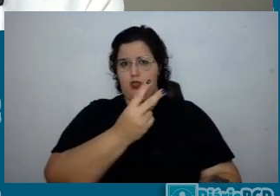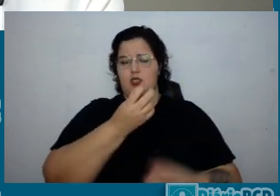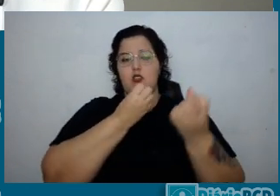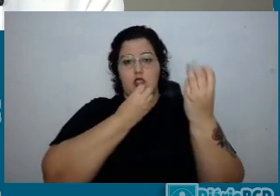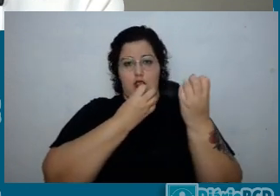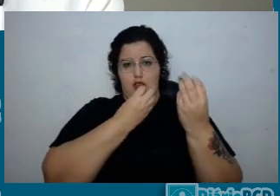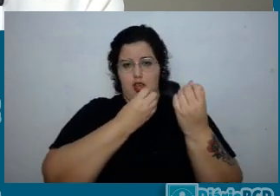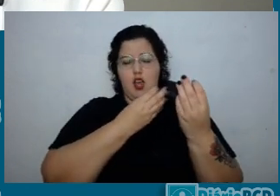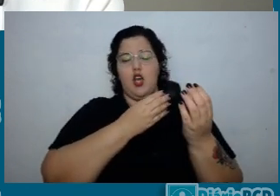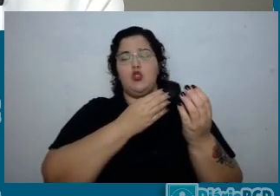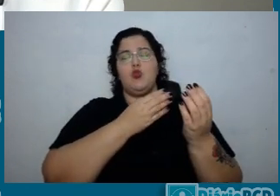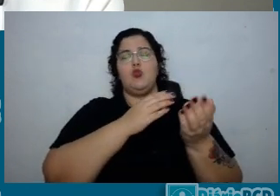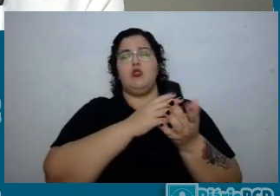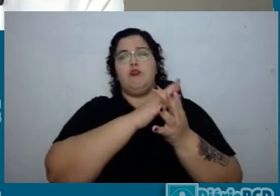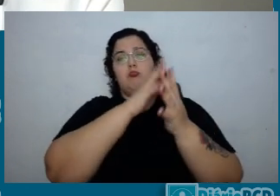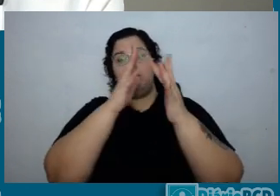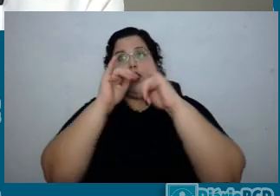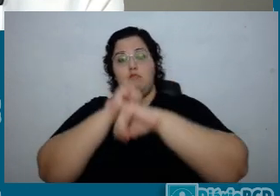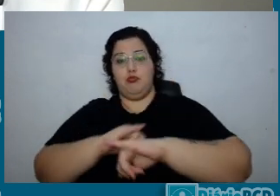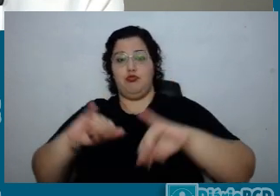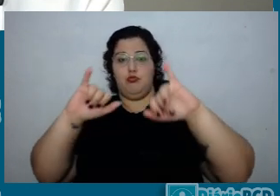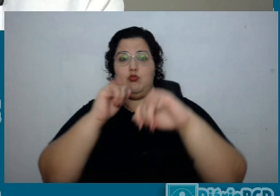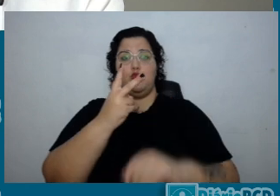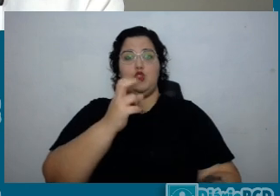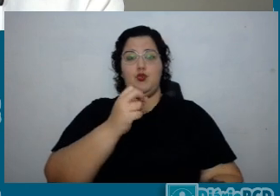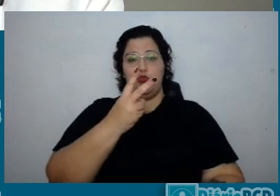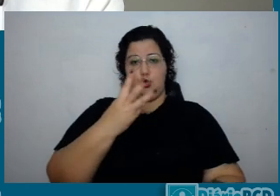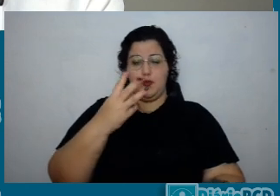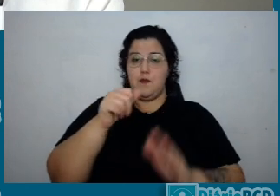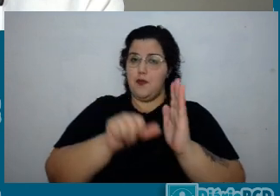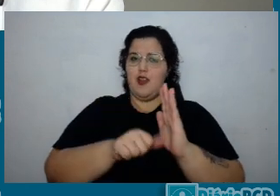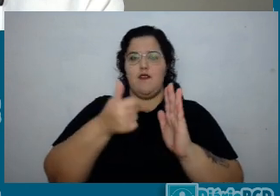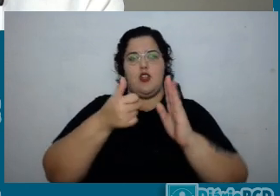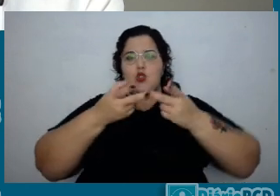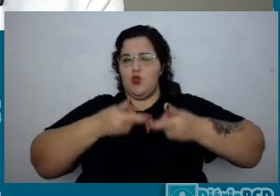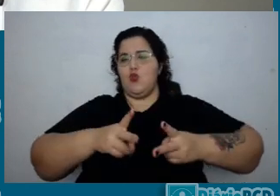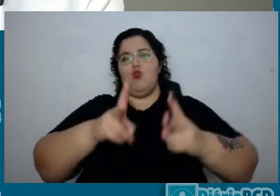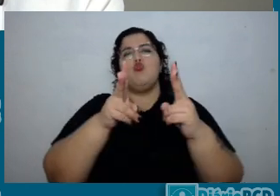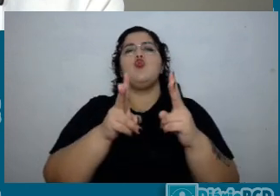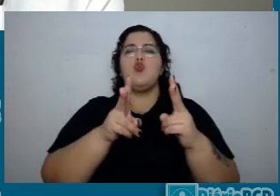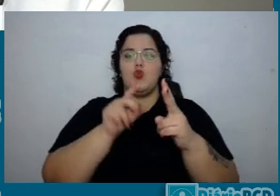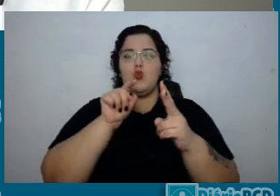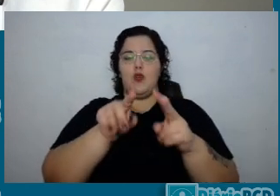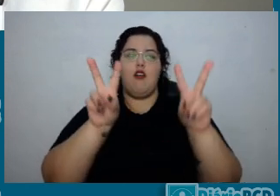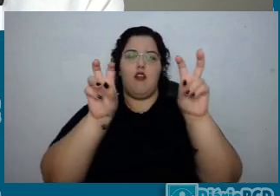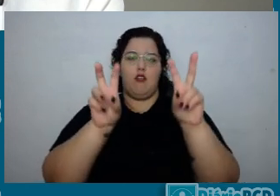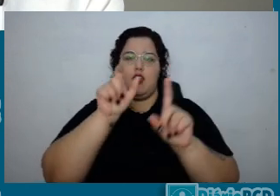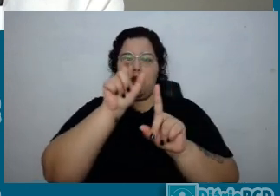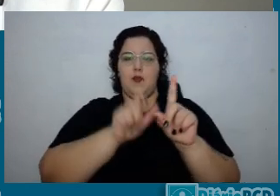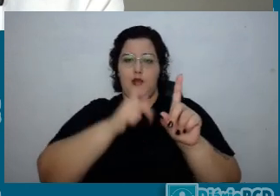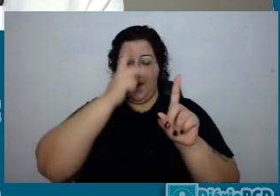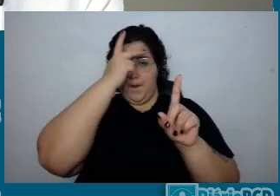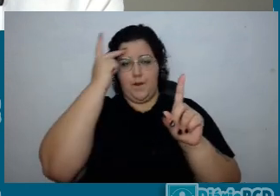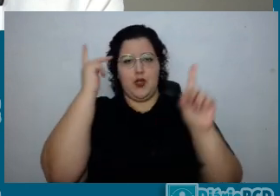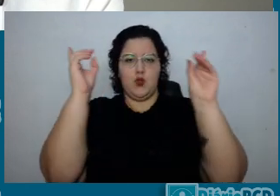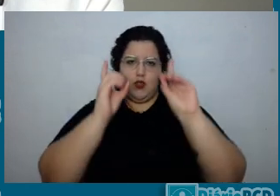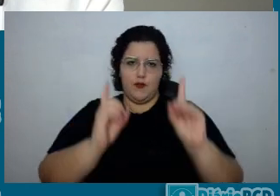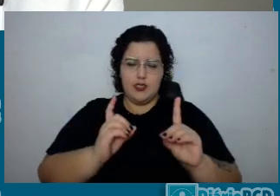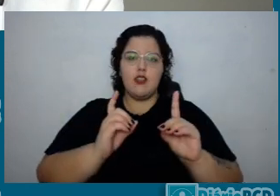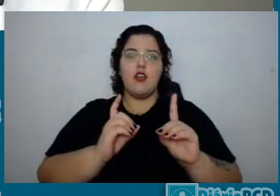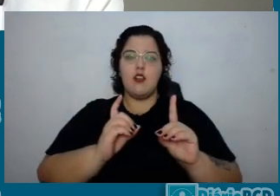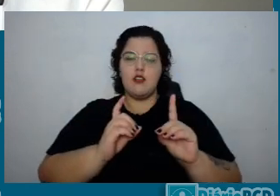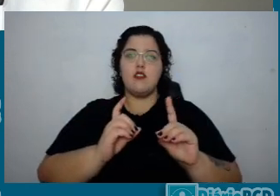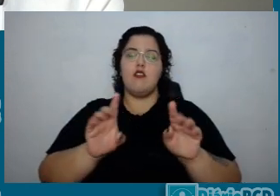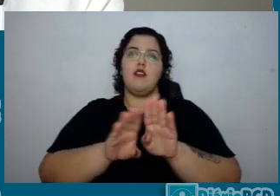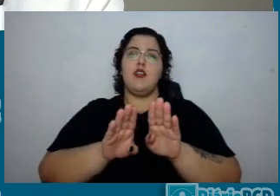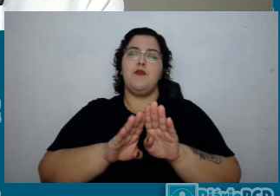dos dados foi de 2023, mas é a primeira pesquisa, né, PNAD contínua, que abordou a temática da pessoa com deficiência